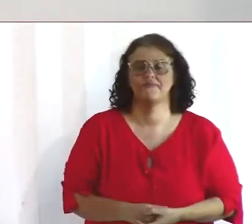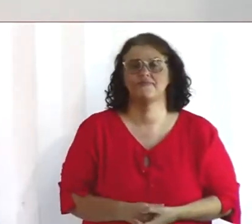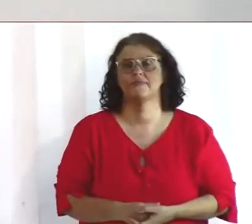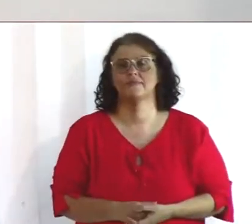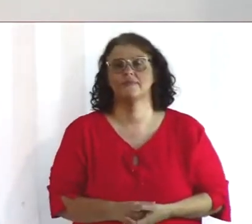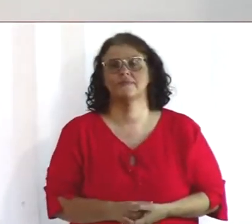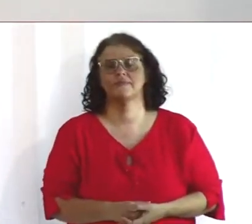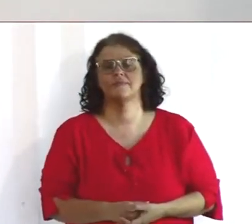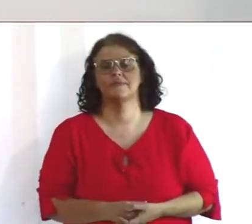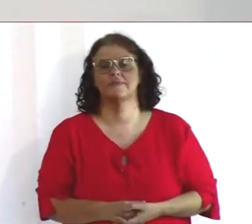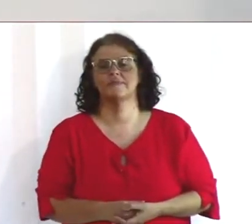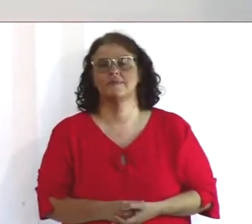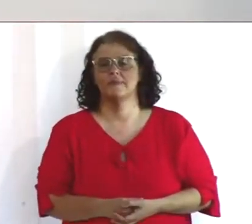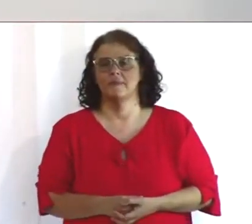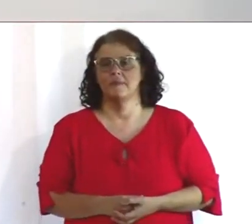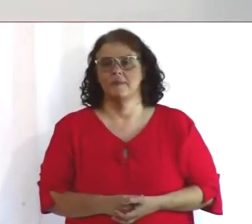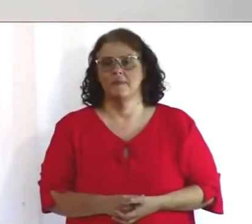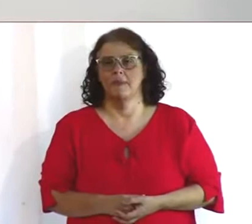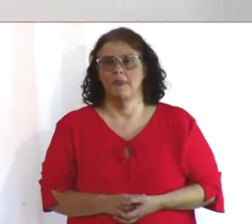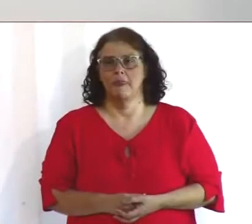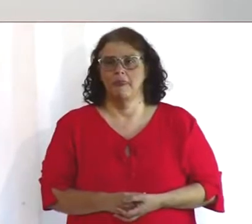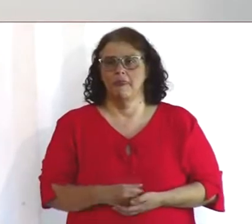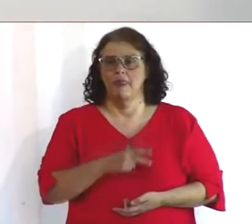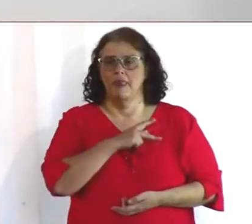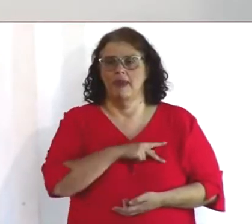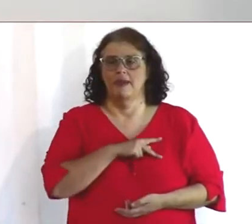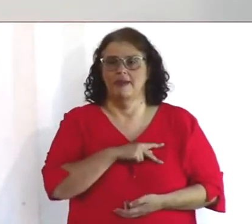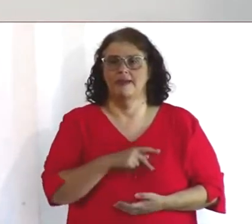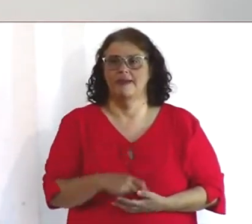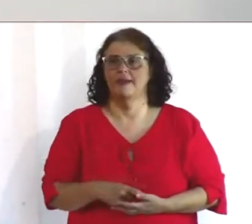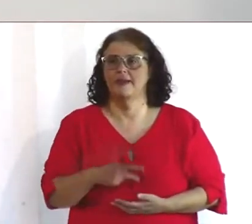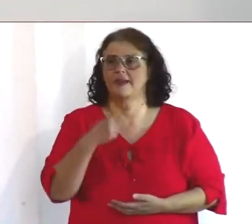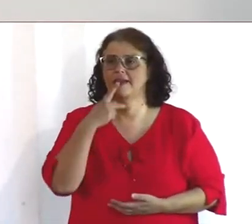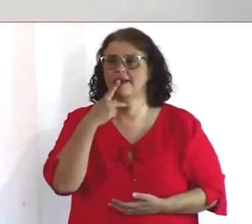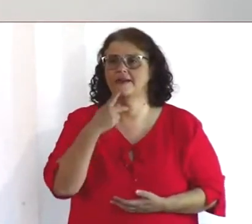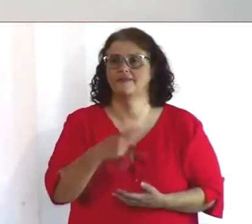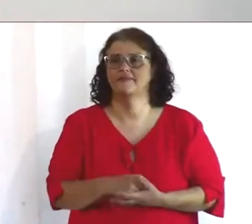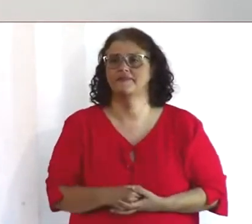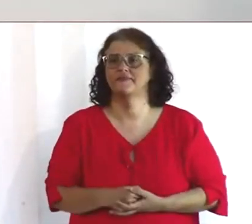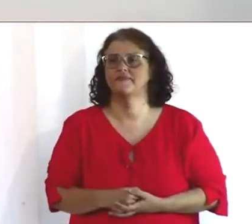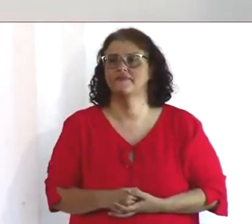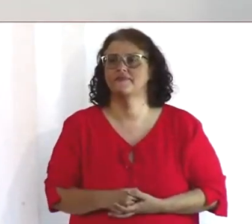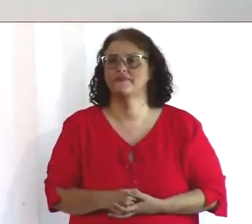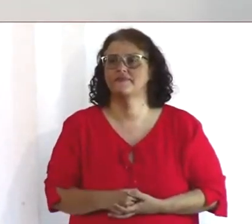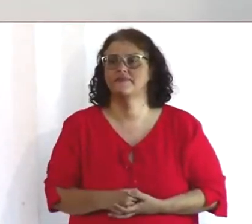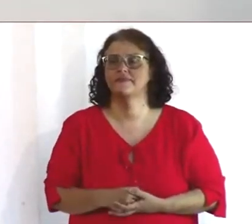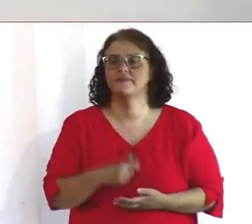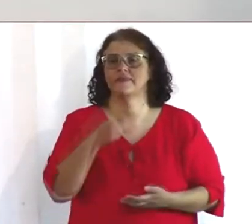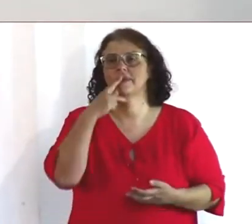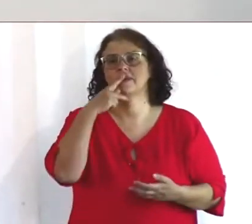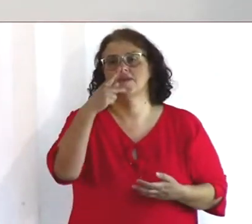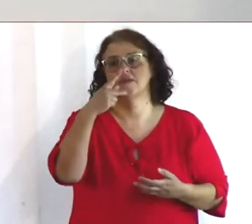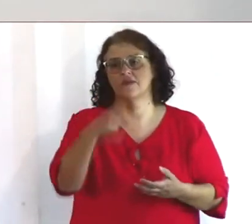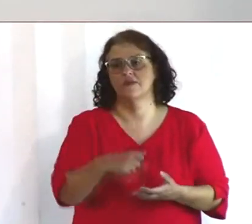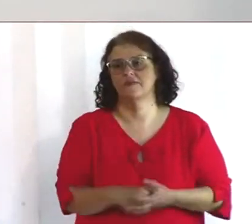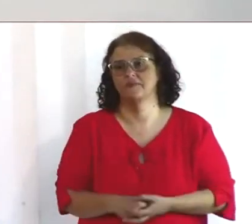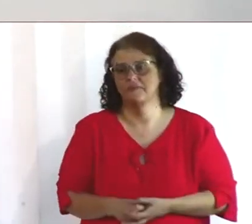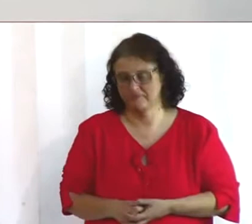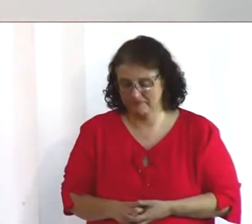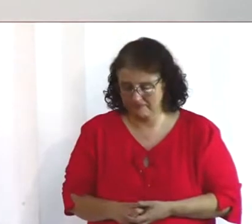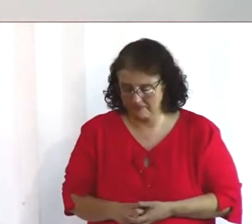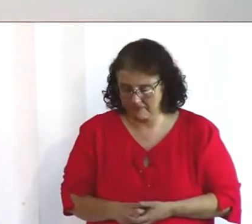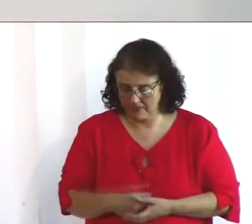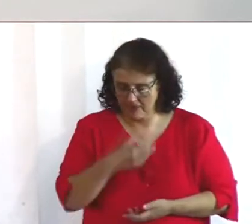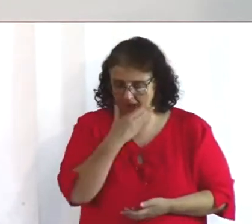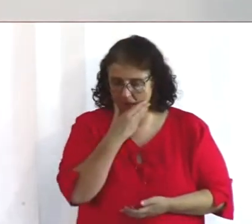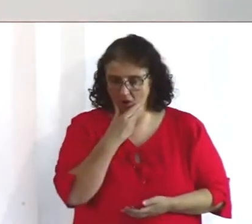que para ser um líder religioso na época não precisaria ser celibatário. Aliás, não temos muitas notícias de